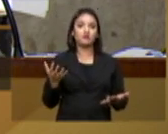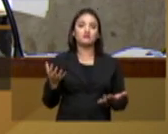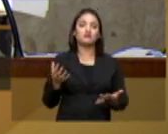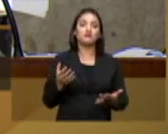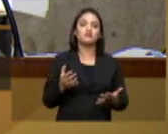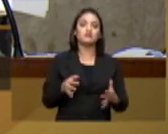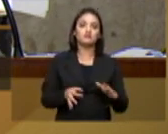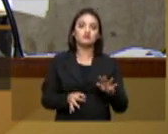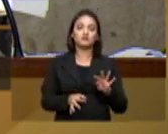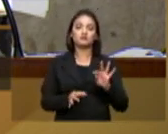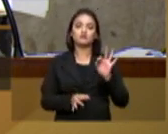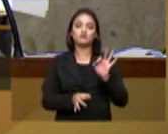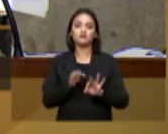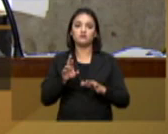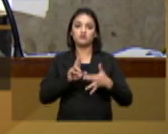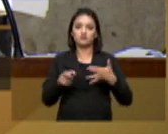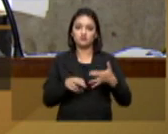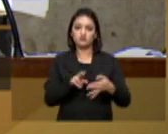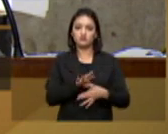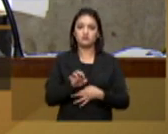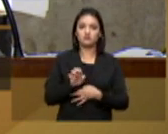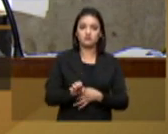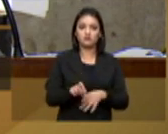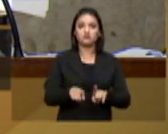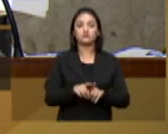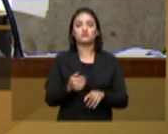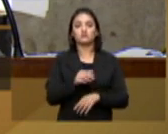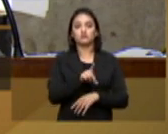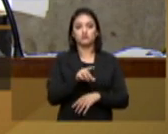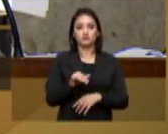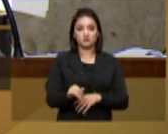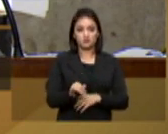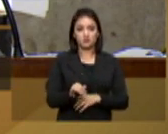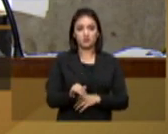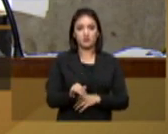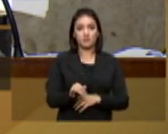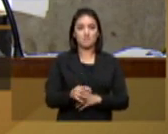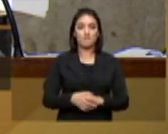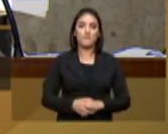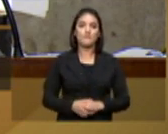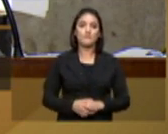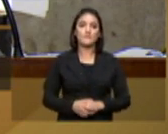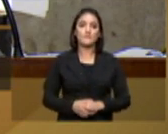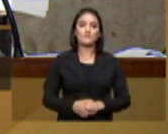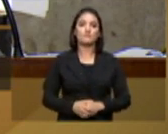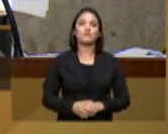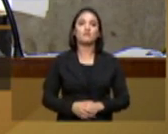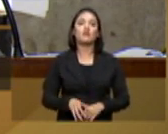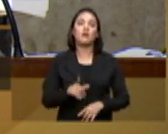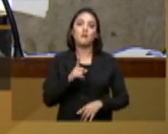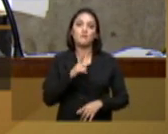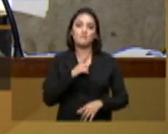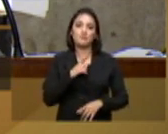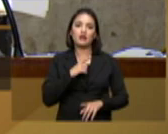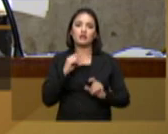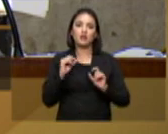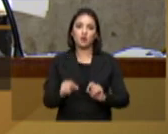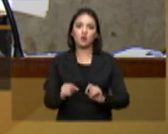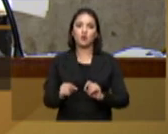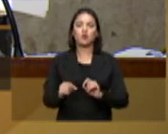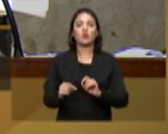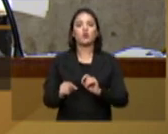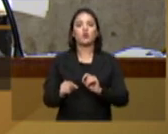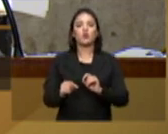pela parcial procedência da ADI para emprestar interpretação conforme